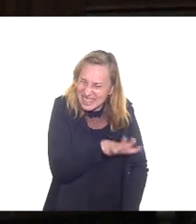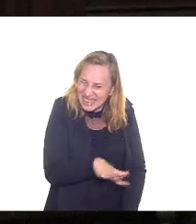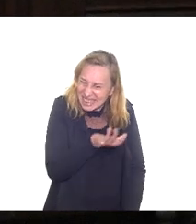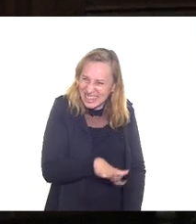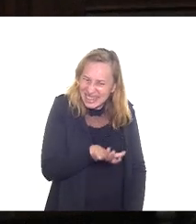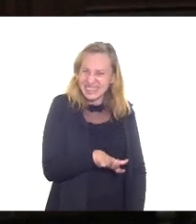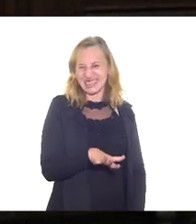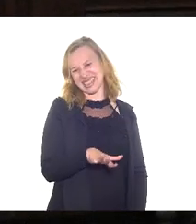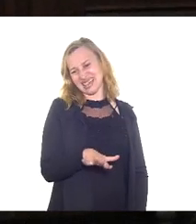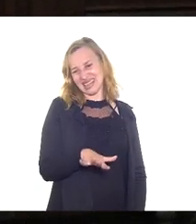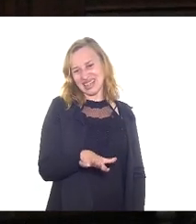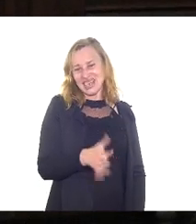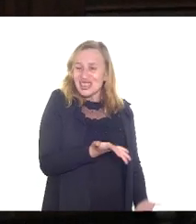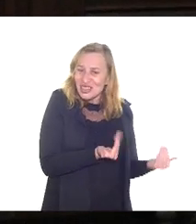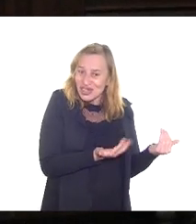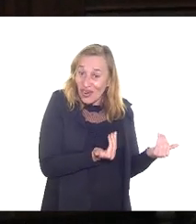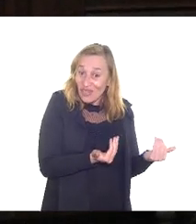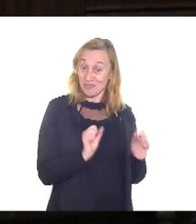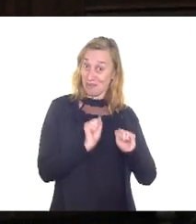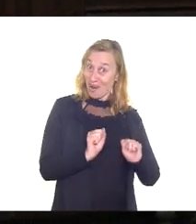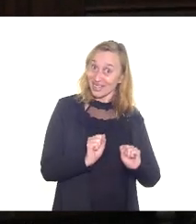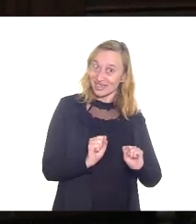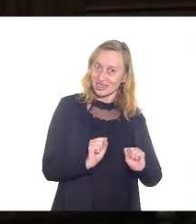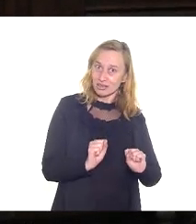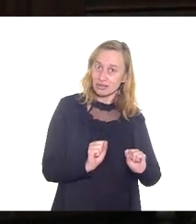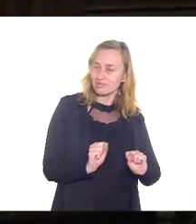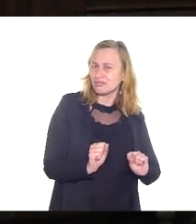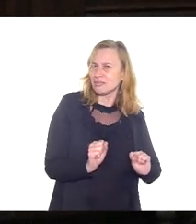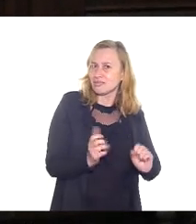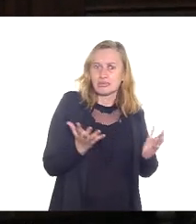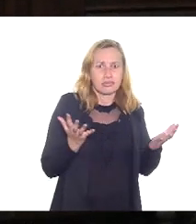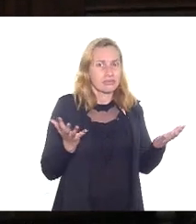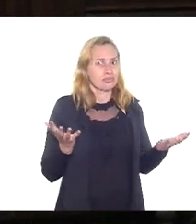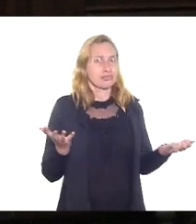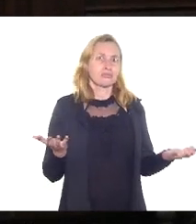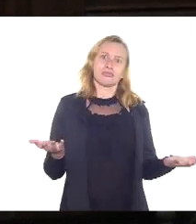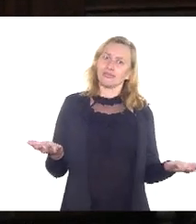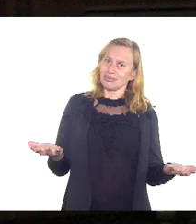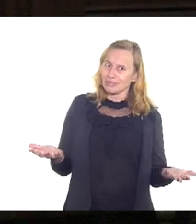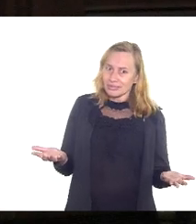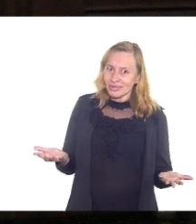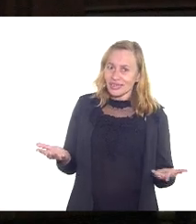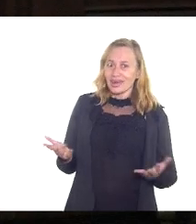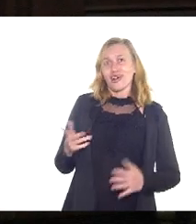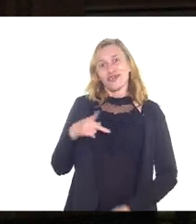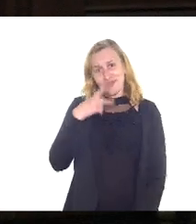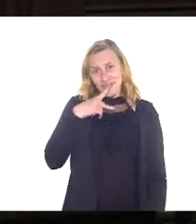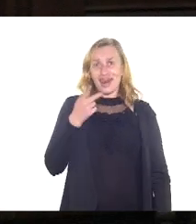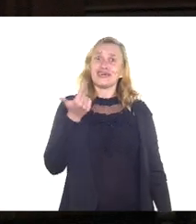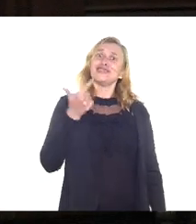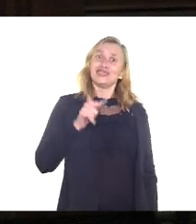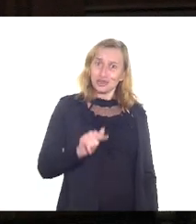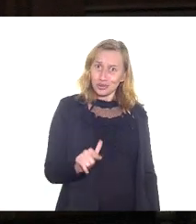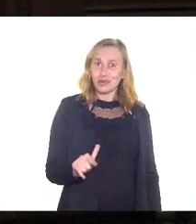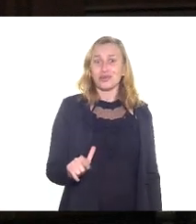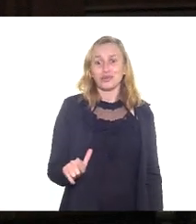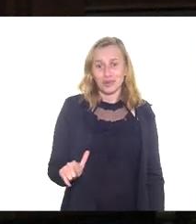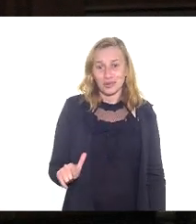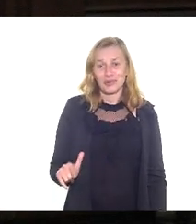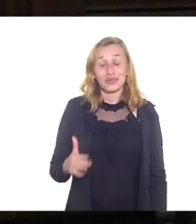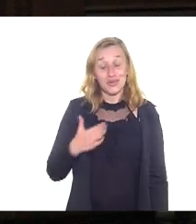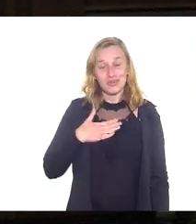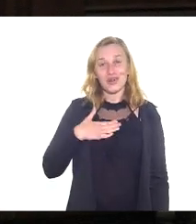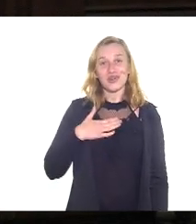nossas juventudes, pode. Então, eu vou reafirmar mais uma vez o